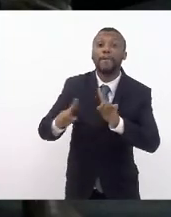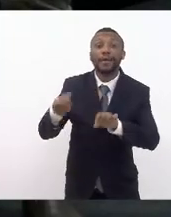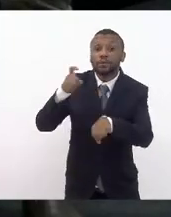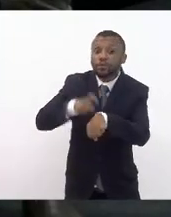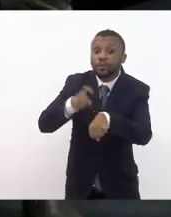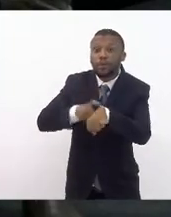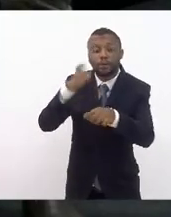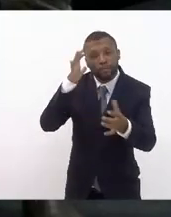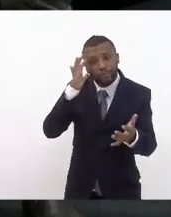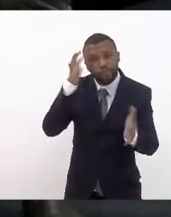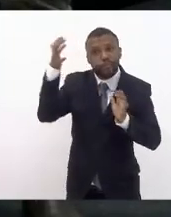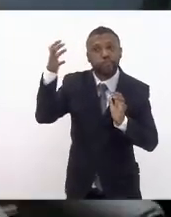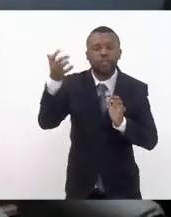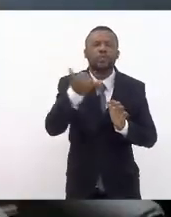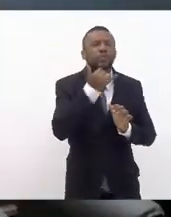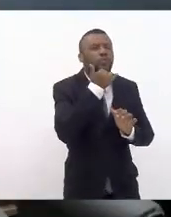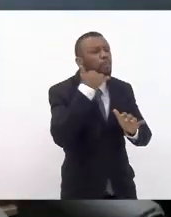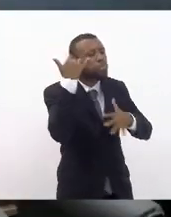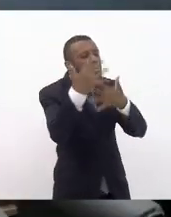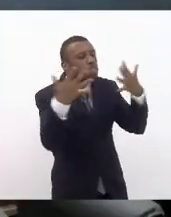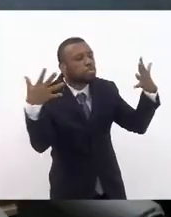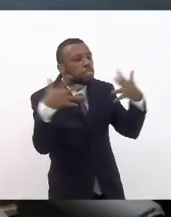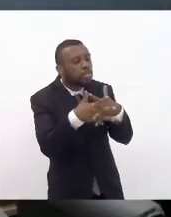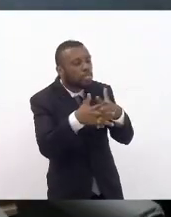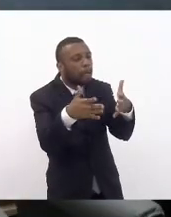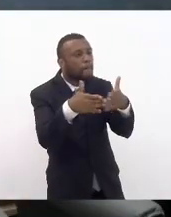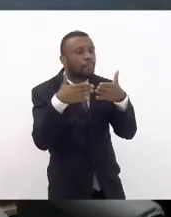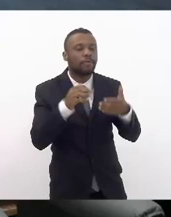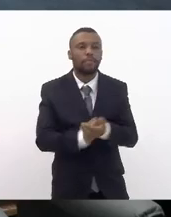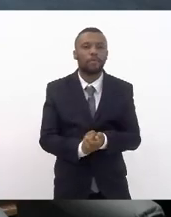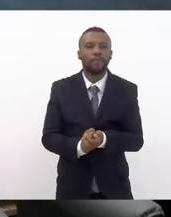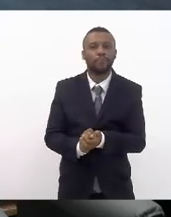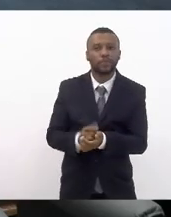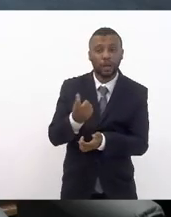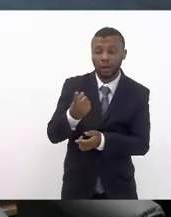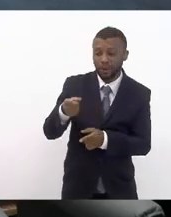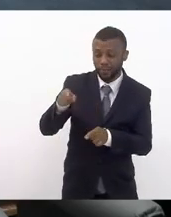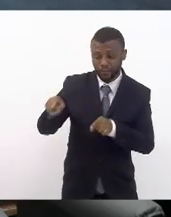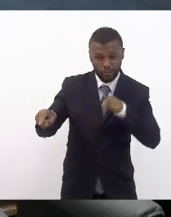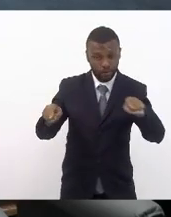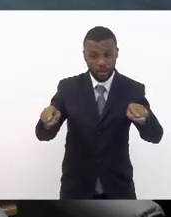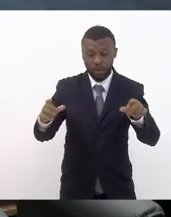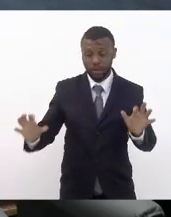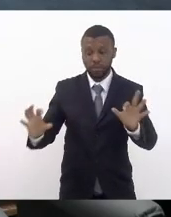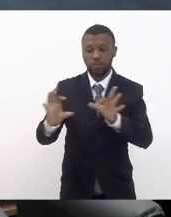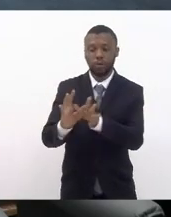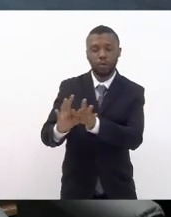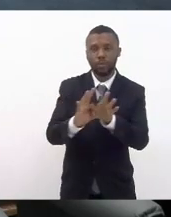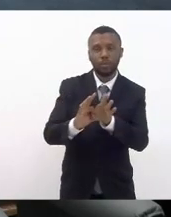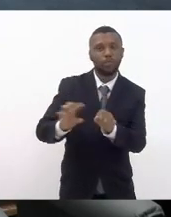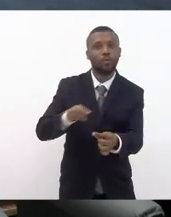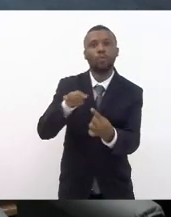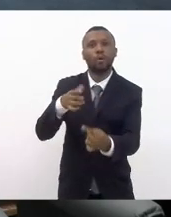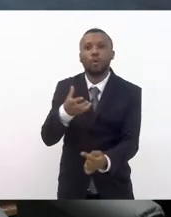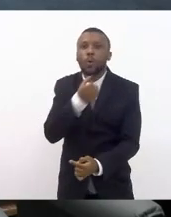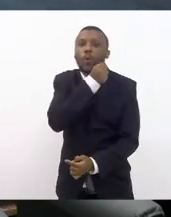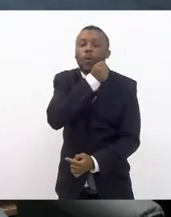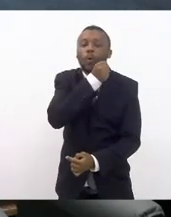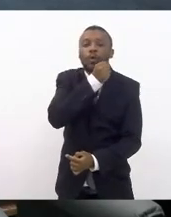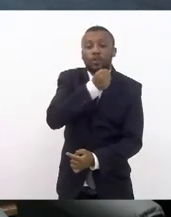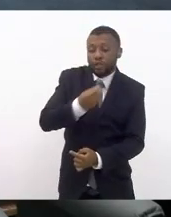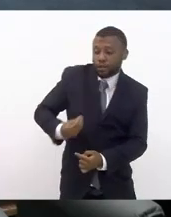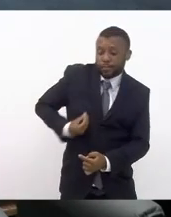circunstância, os professores se uniram para salvar. Por sobrevivência favor. É